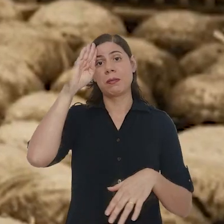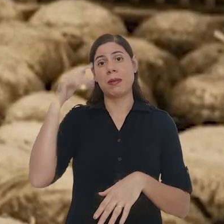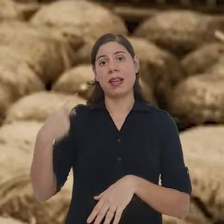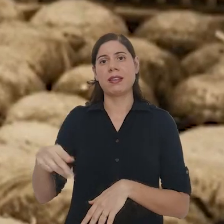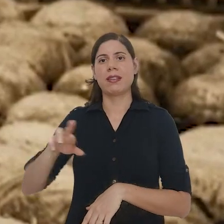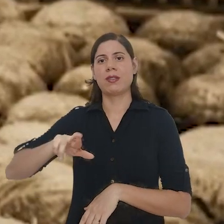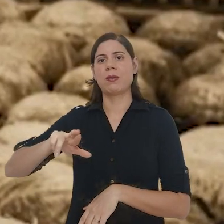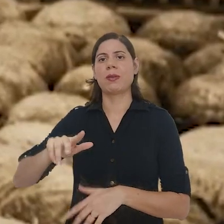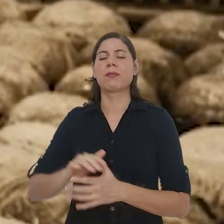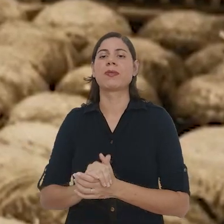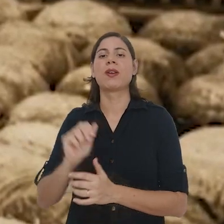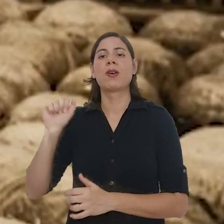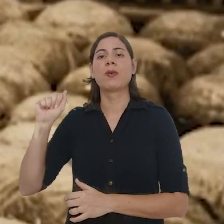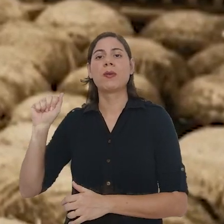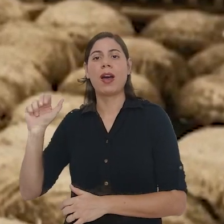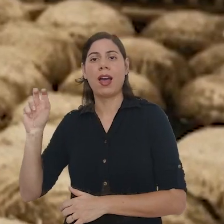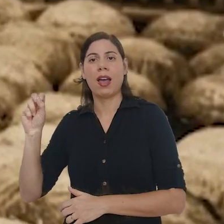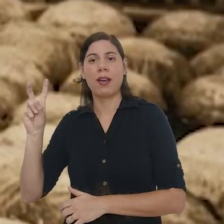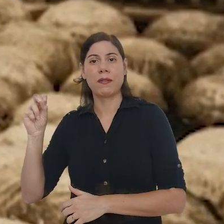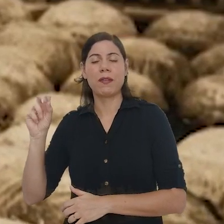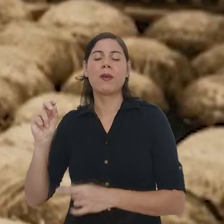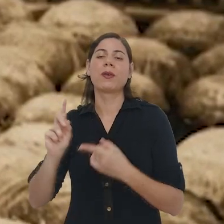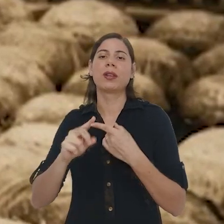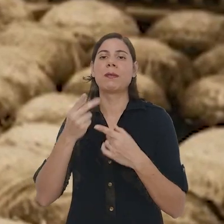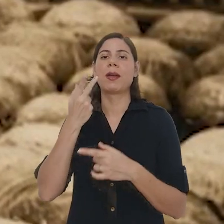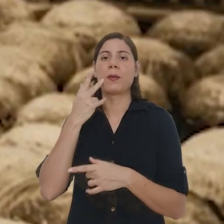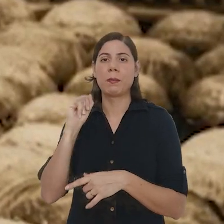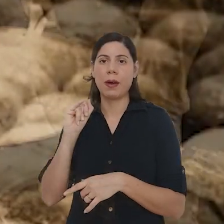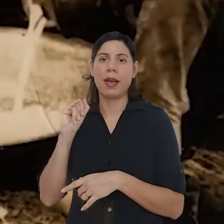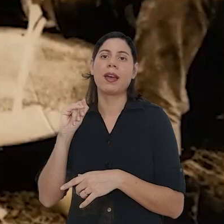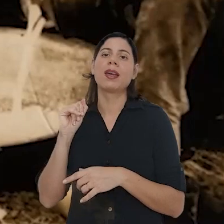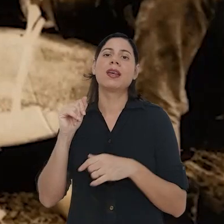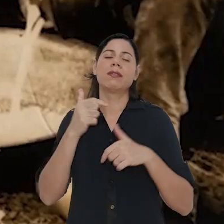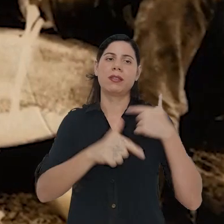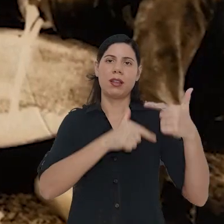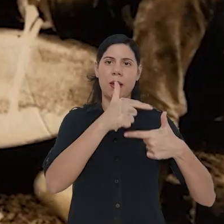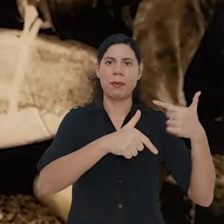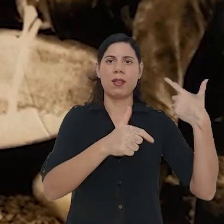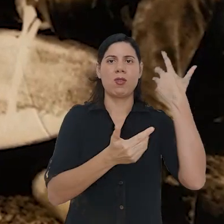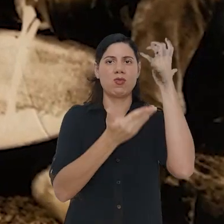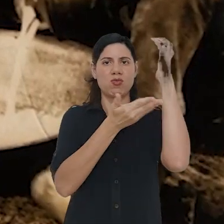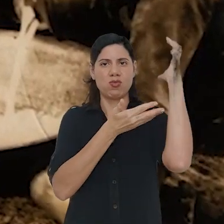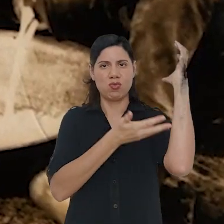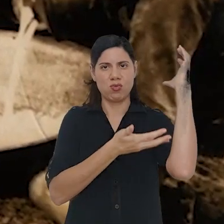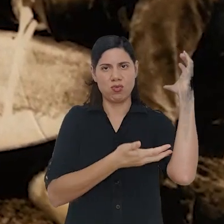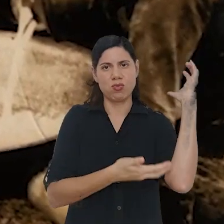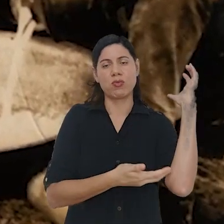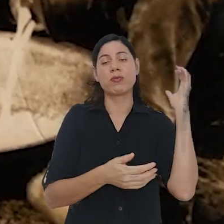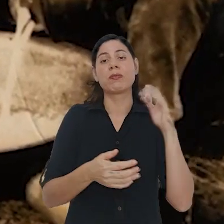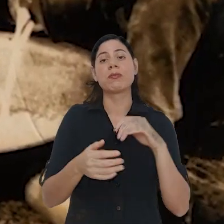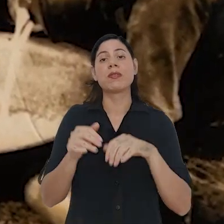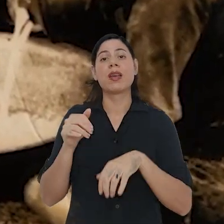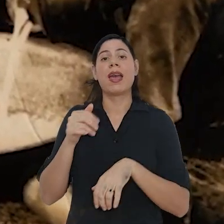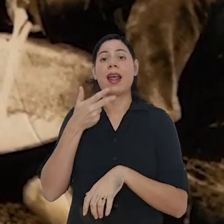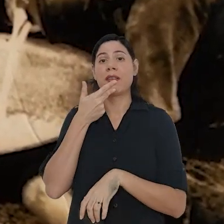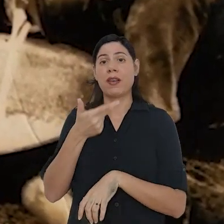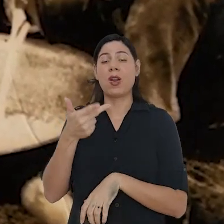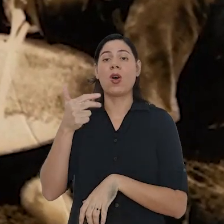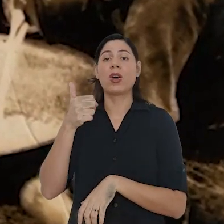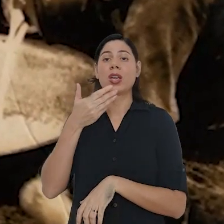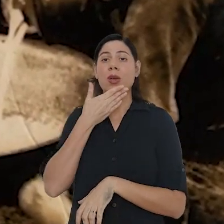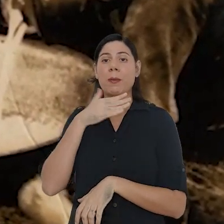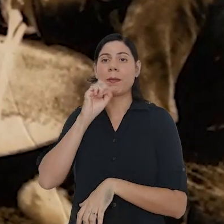e o pai da Edna foram seringueiros, soldados da borracha. Ela conta que na convocação o pai tinha